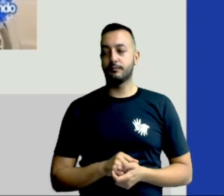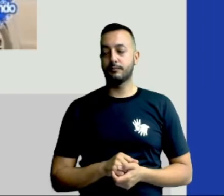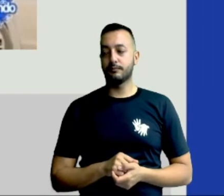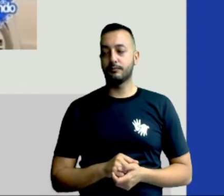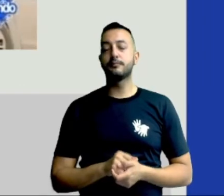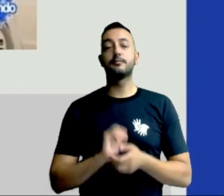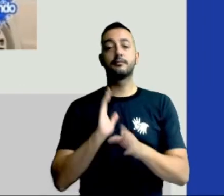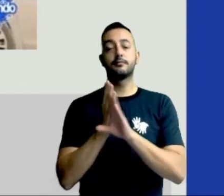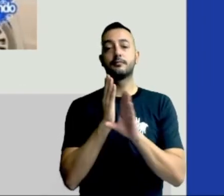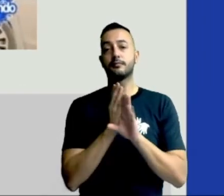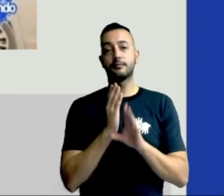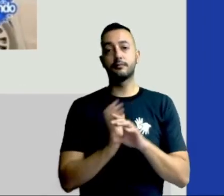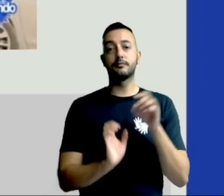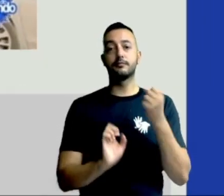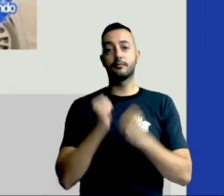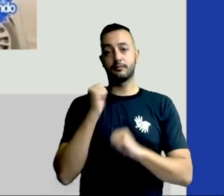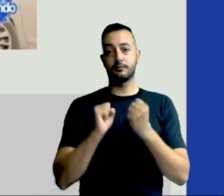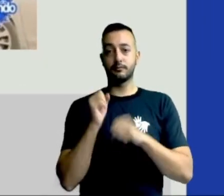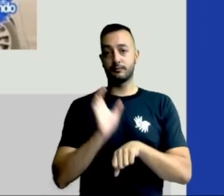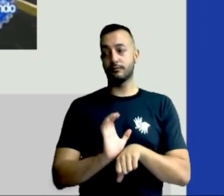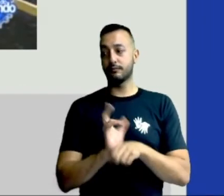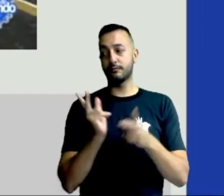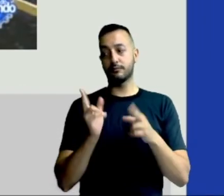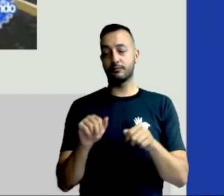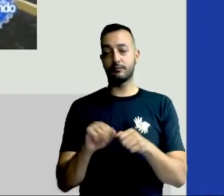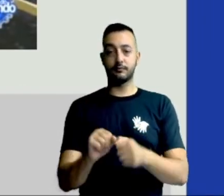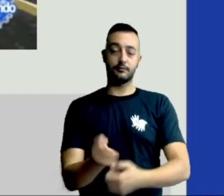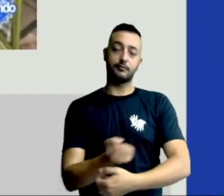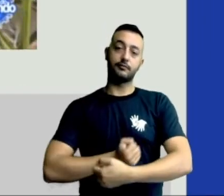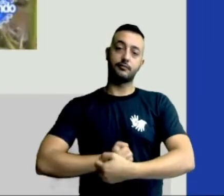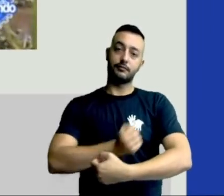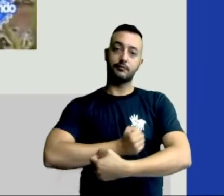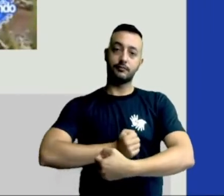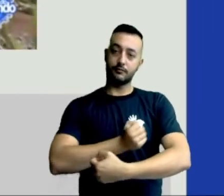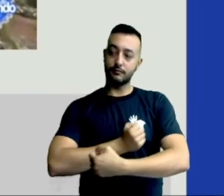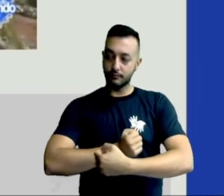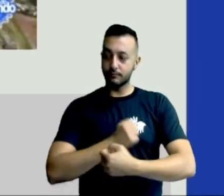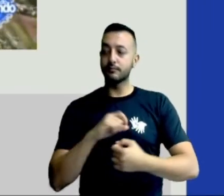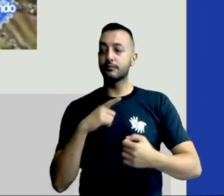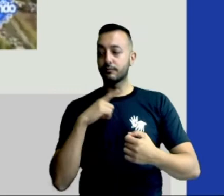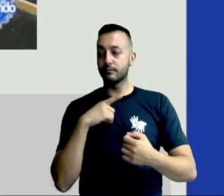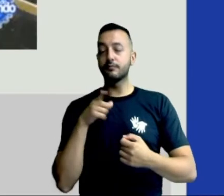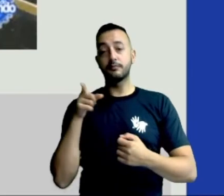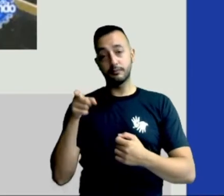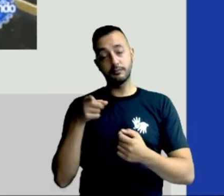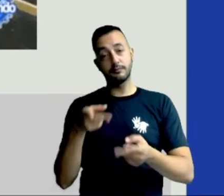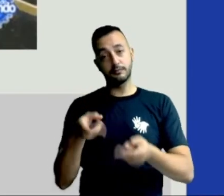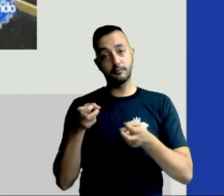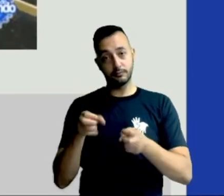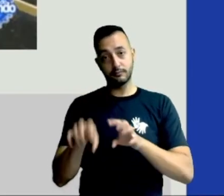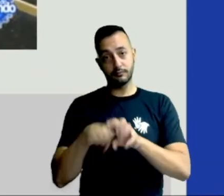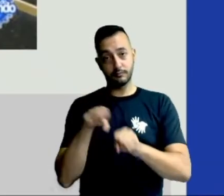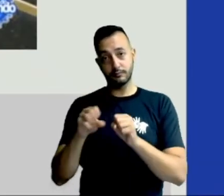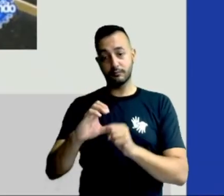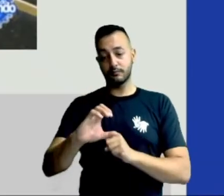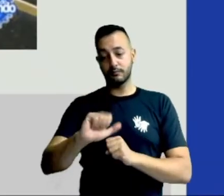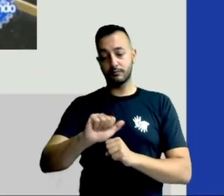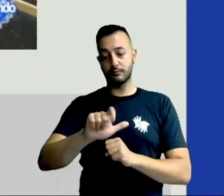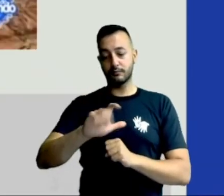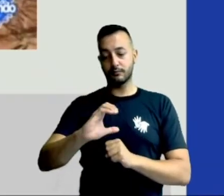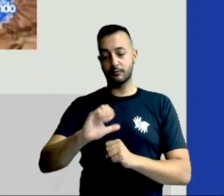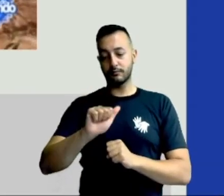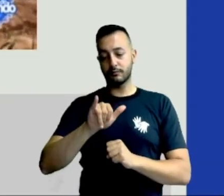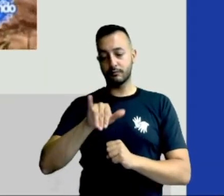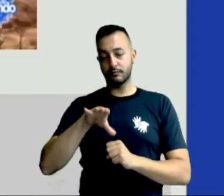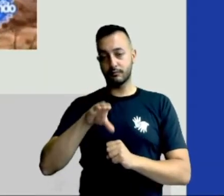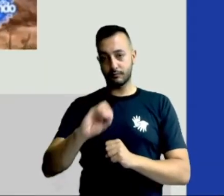Você vai descobrir que fabricar cimento é mais ou menos que nem fazer um bolo. E é daqui, dessa mina, que é tirado o ingrediente principal, o calcário, essa pedra que eu tô na